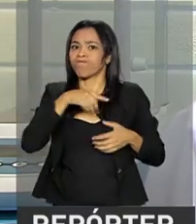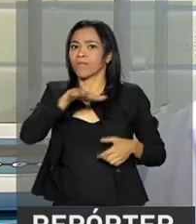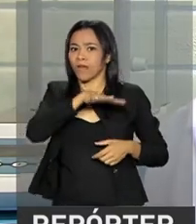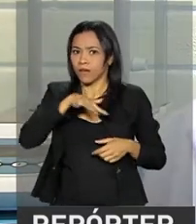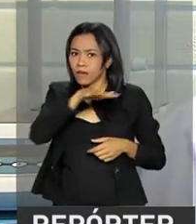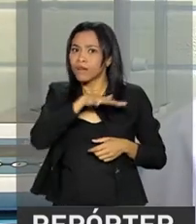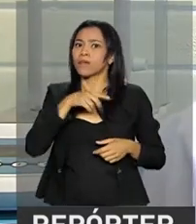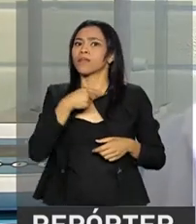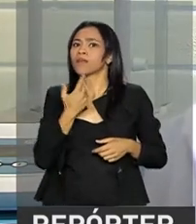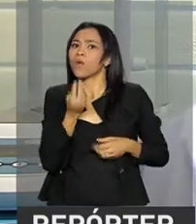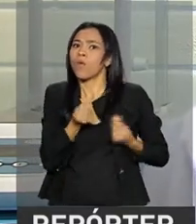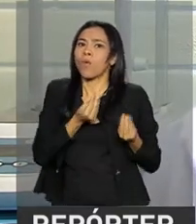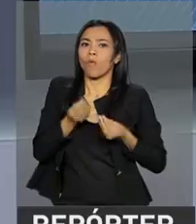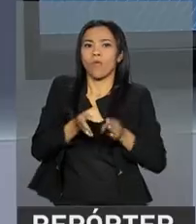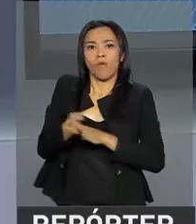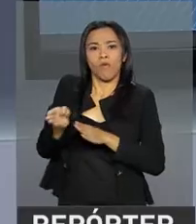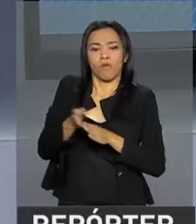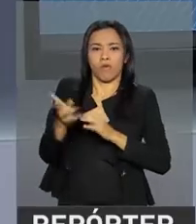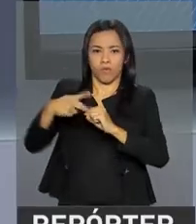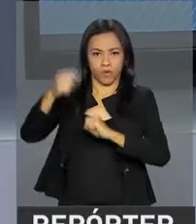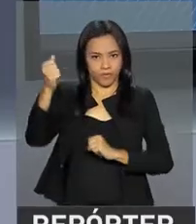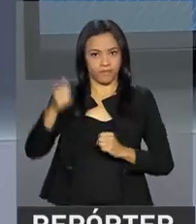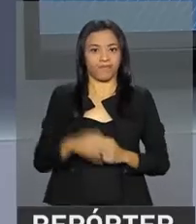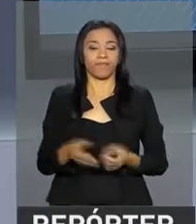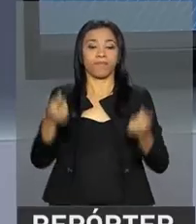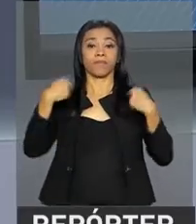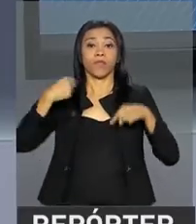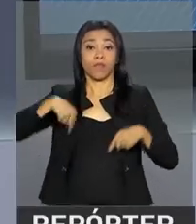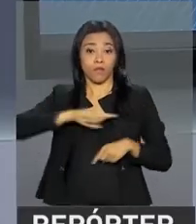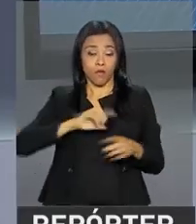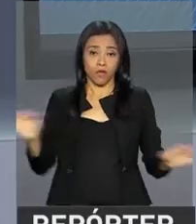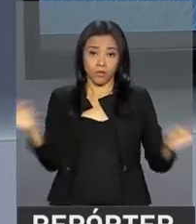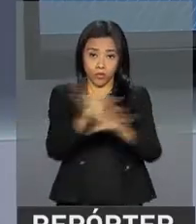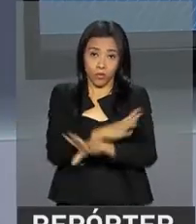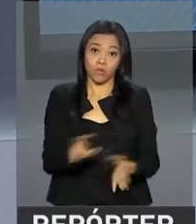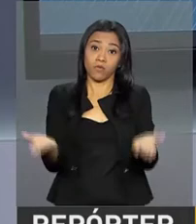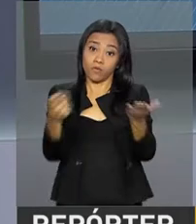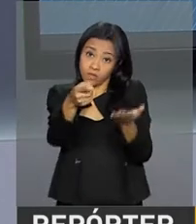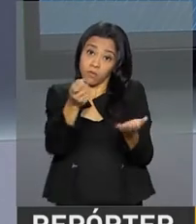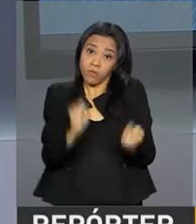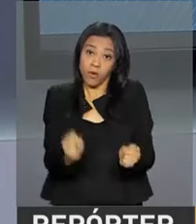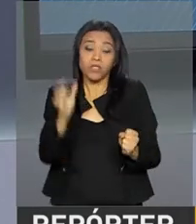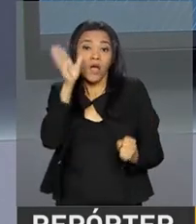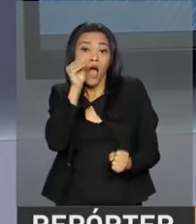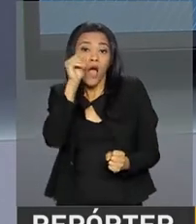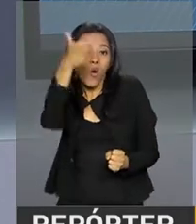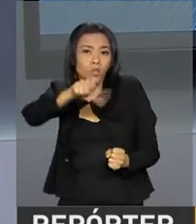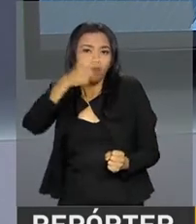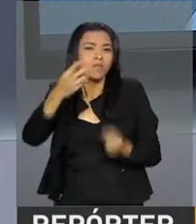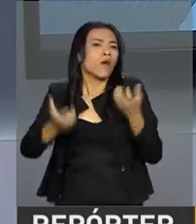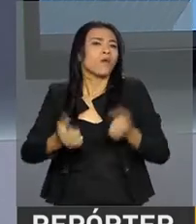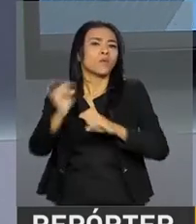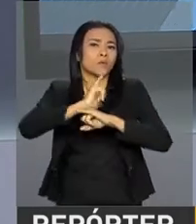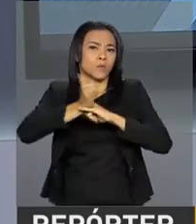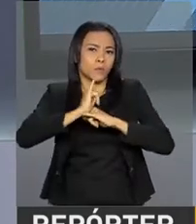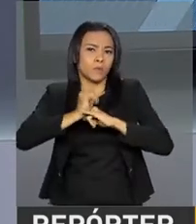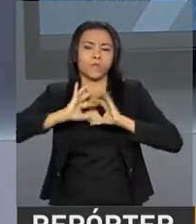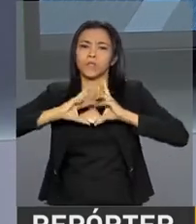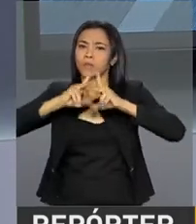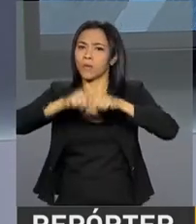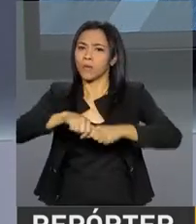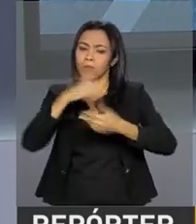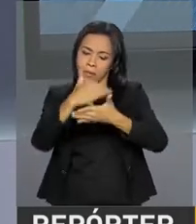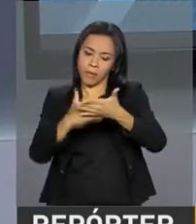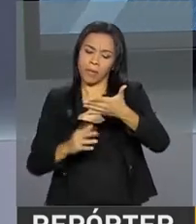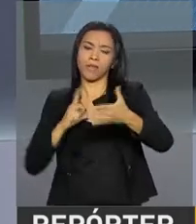orientação da pós graduação nós ficamos por aqui você pode rever as reportagens no youtube e toda a nossa programação